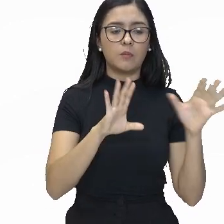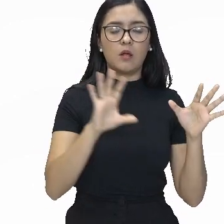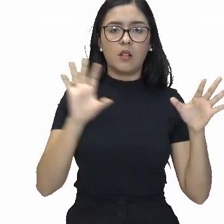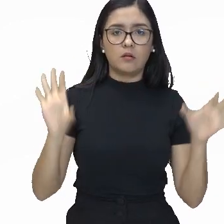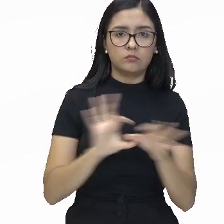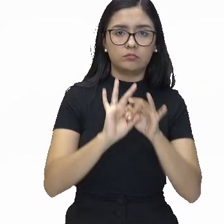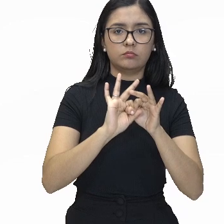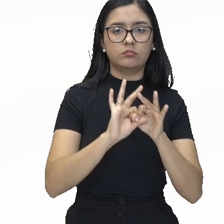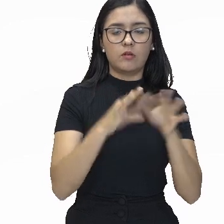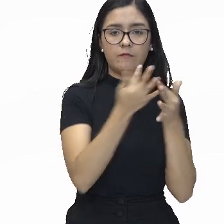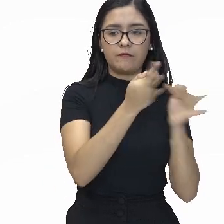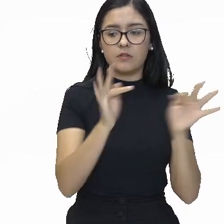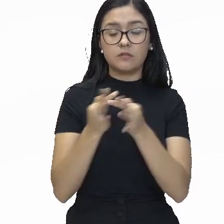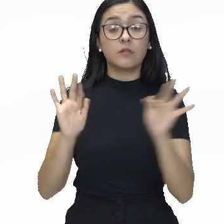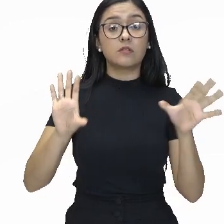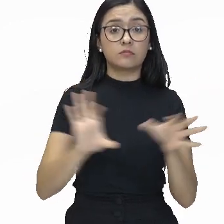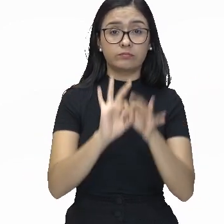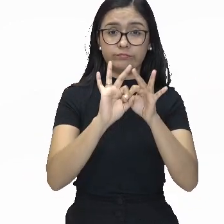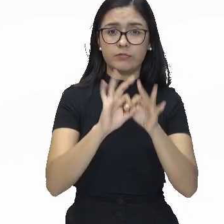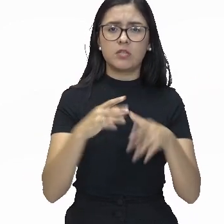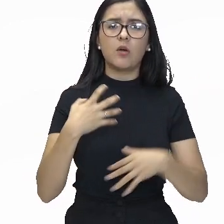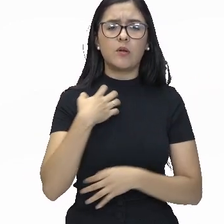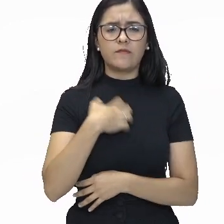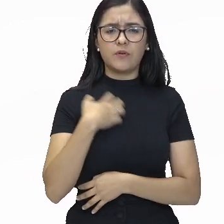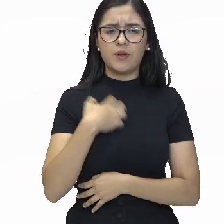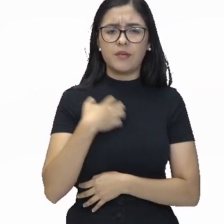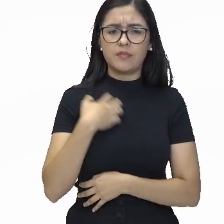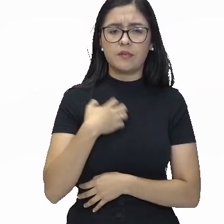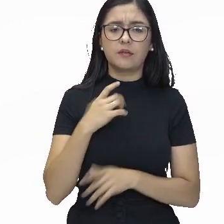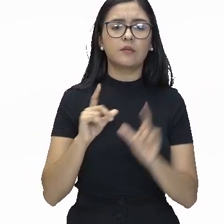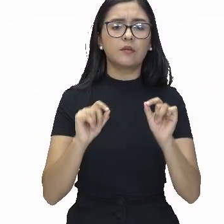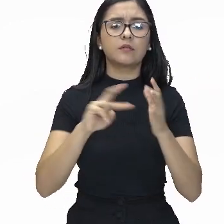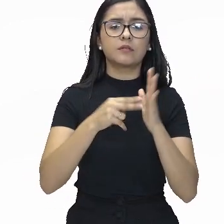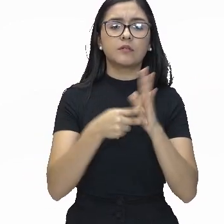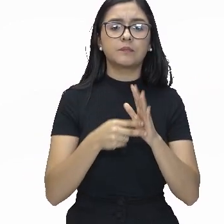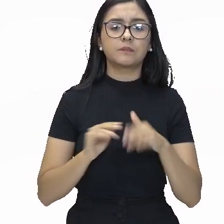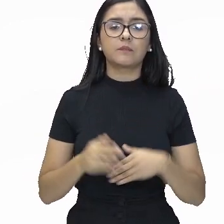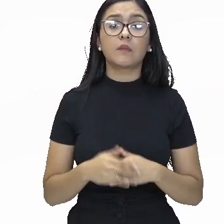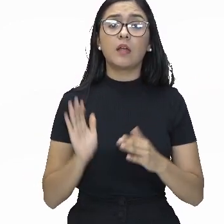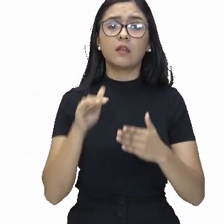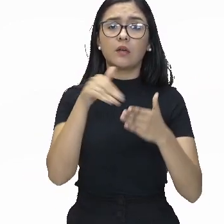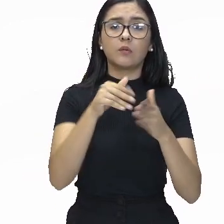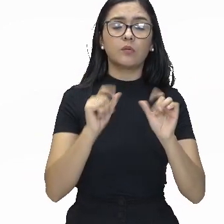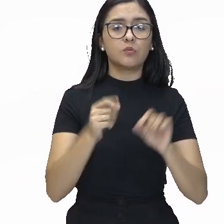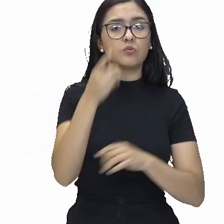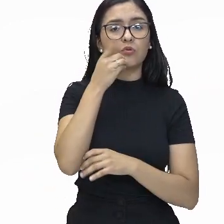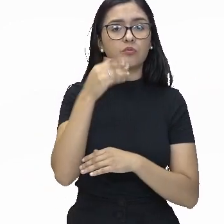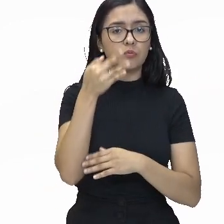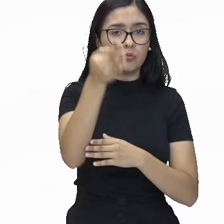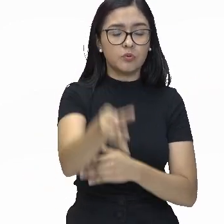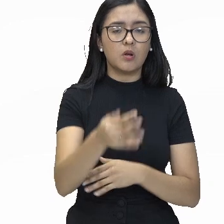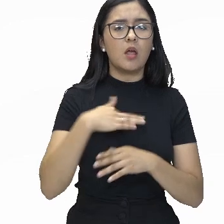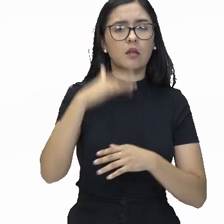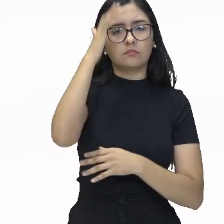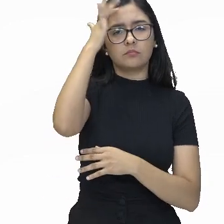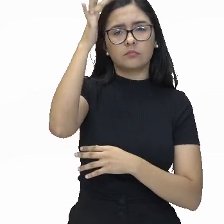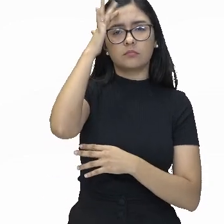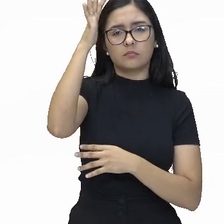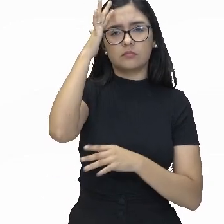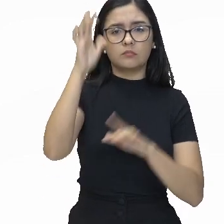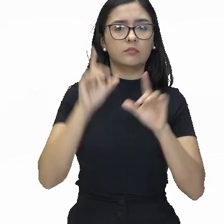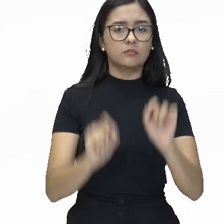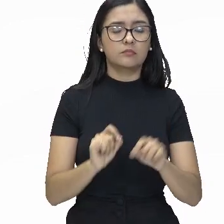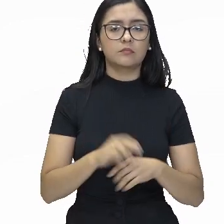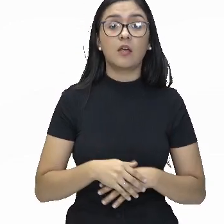adição, e ficou muito irritado, até que um dia, em sonho, ele